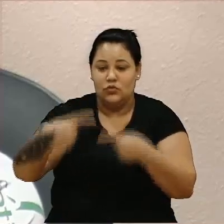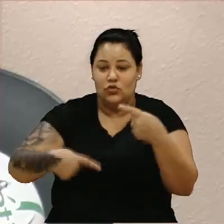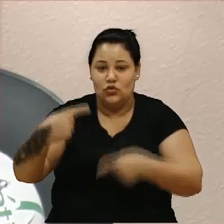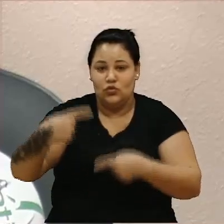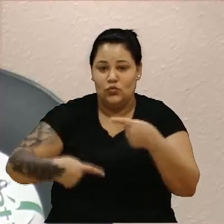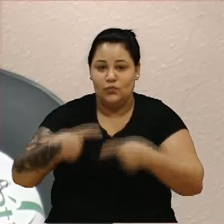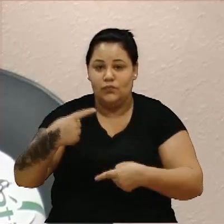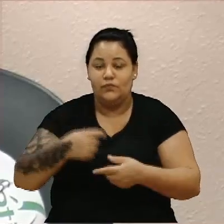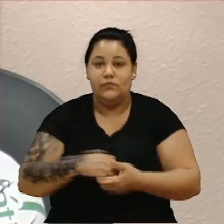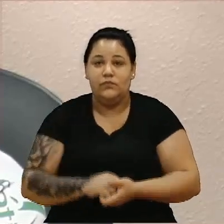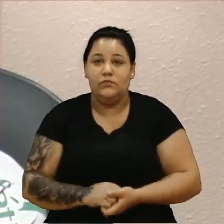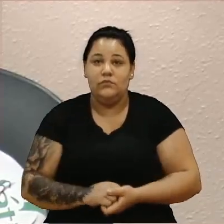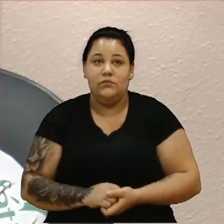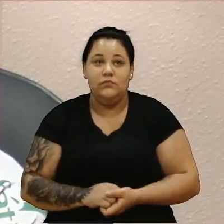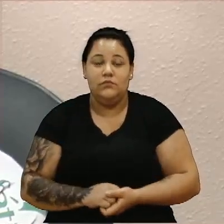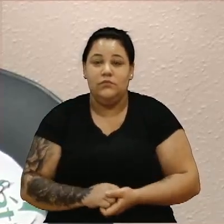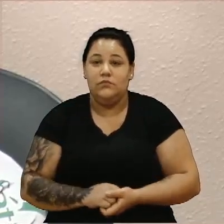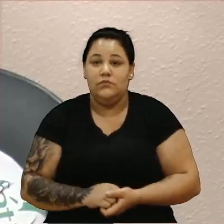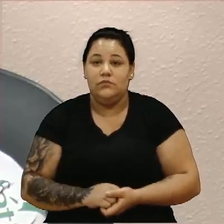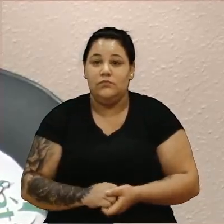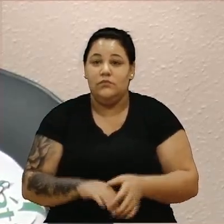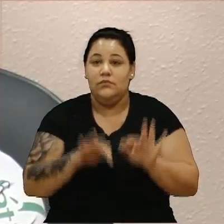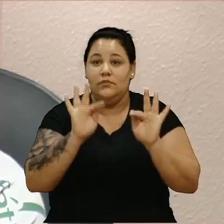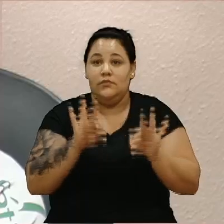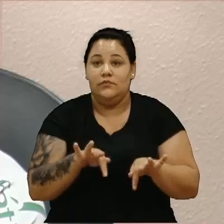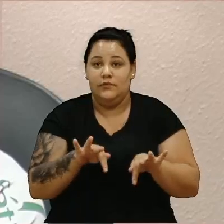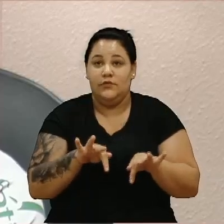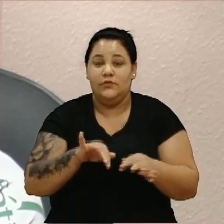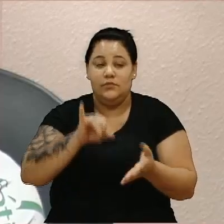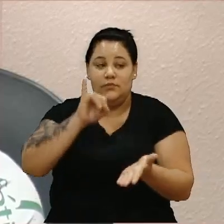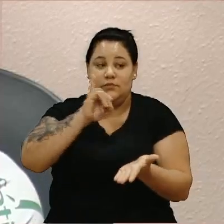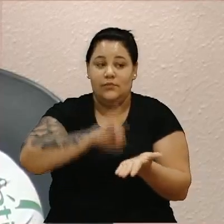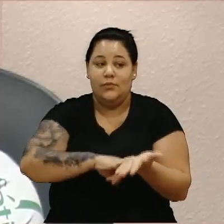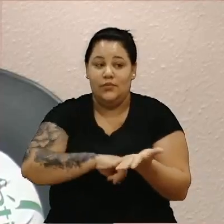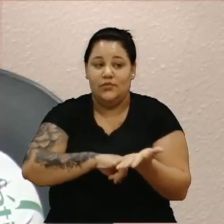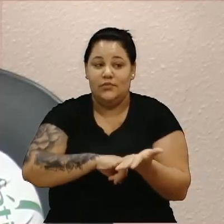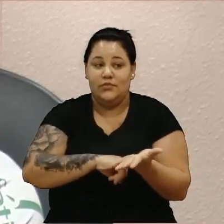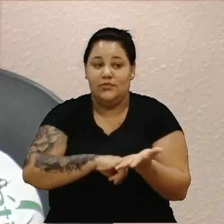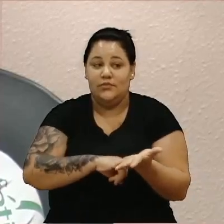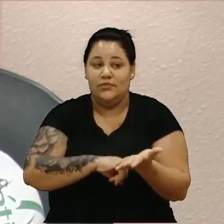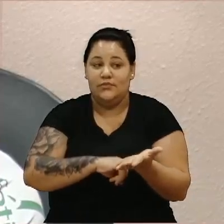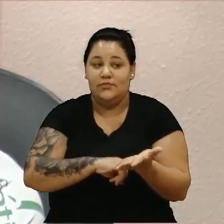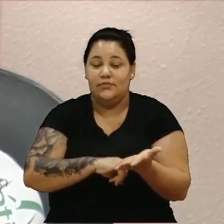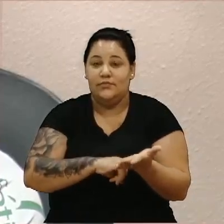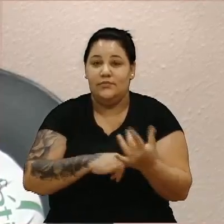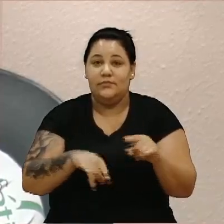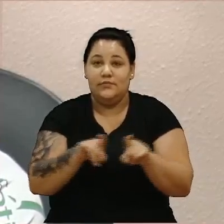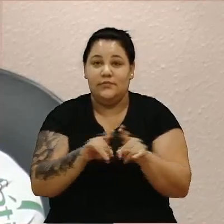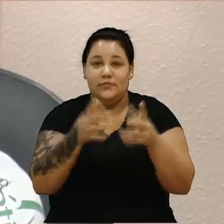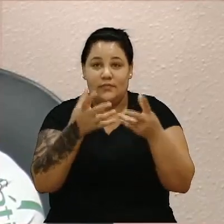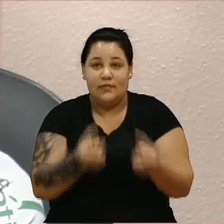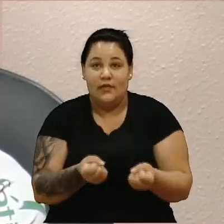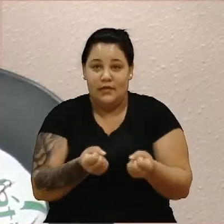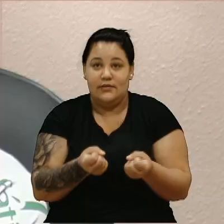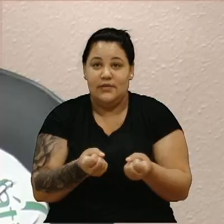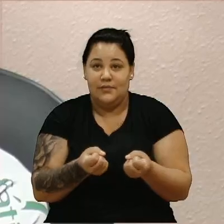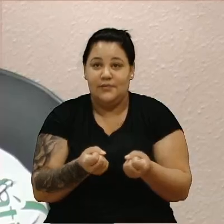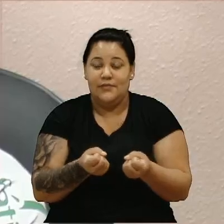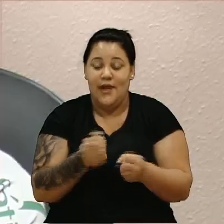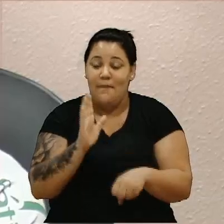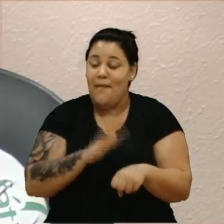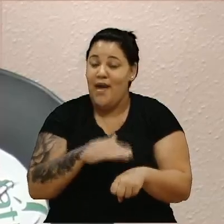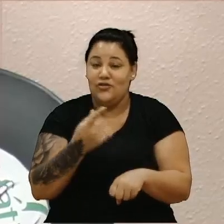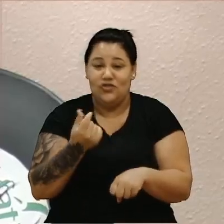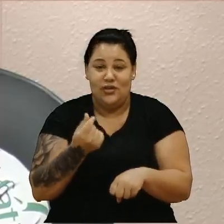isso que nós defendemos, né, o fim do imposto de renda para as pessoas que recebem até R$5.000, por exemplo. É mais dinheiro